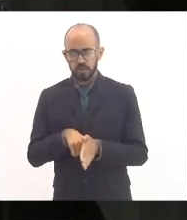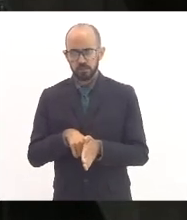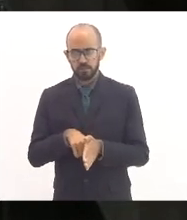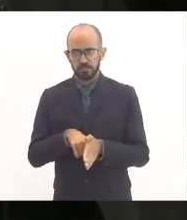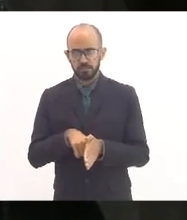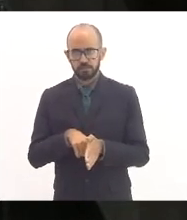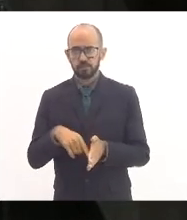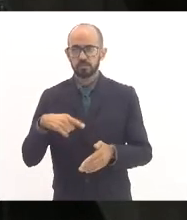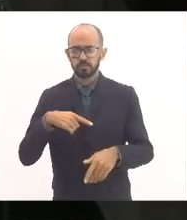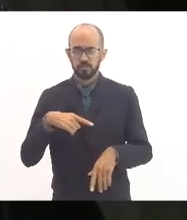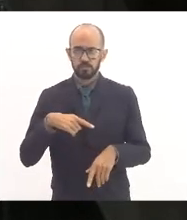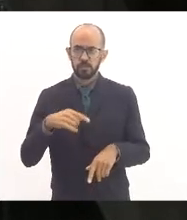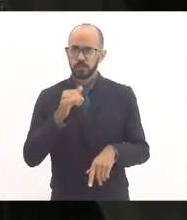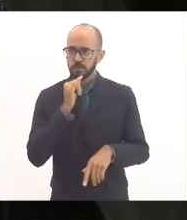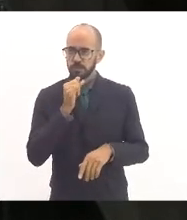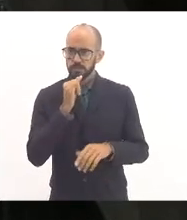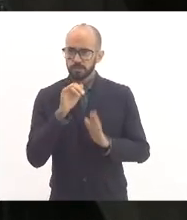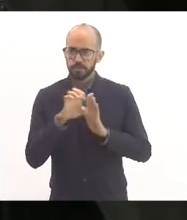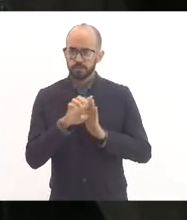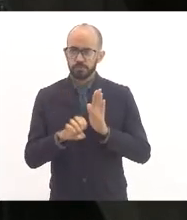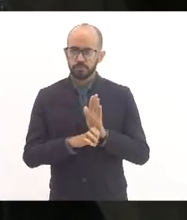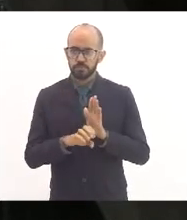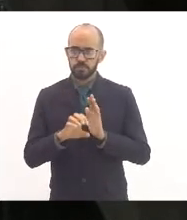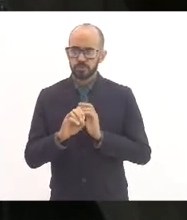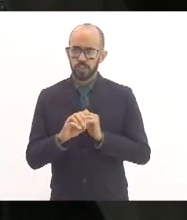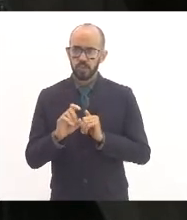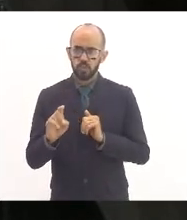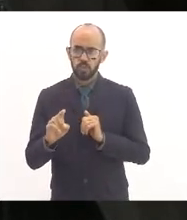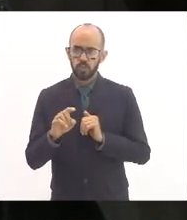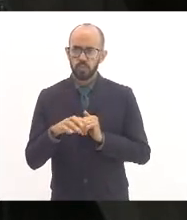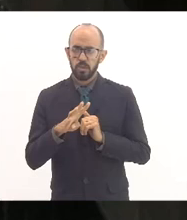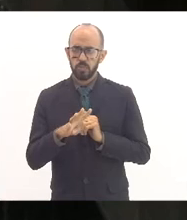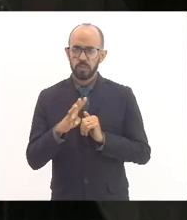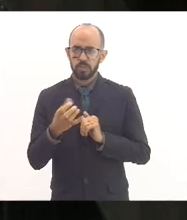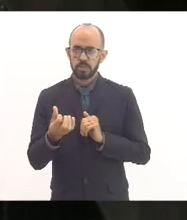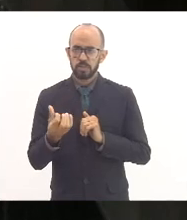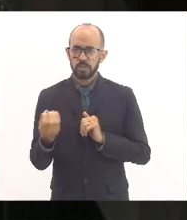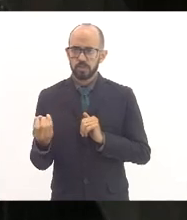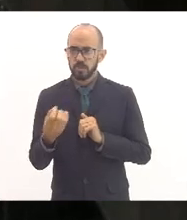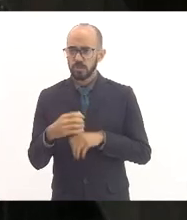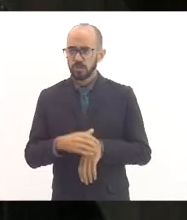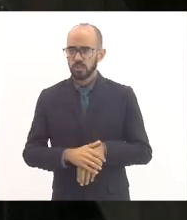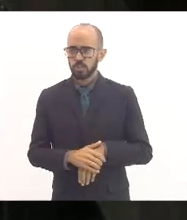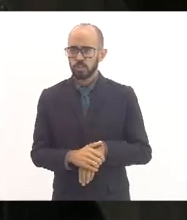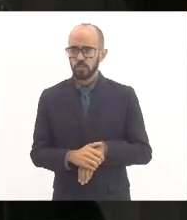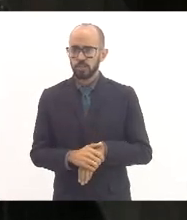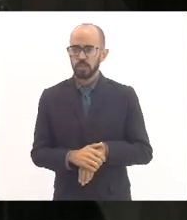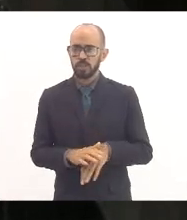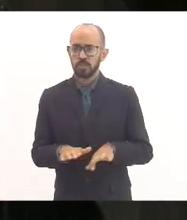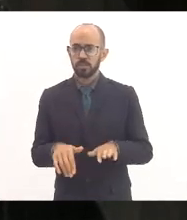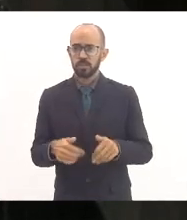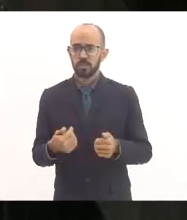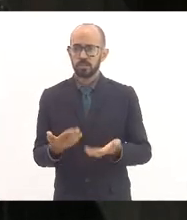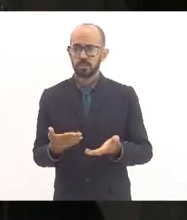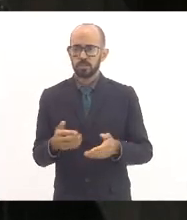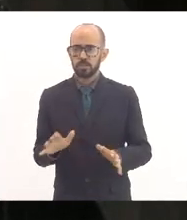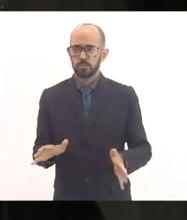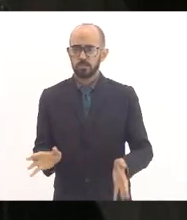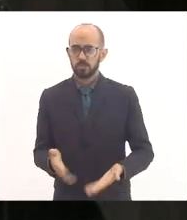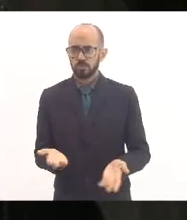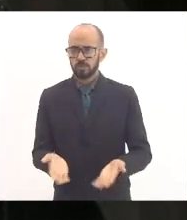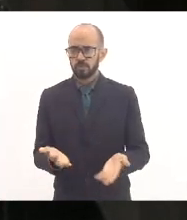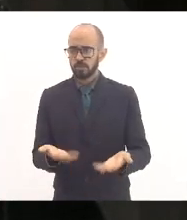temos aqui por exemplo as emendas 01 e460 E quanto a motivação de profissionais